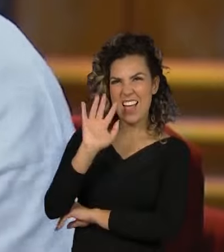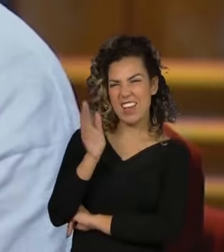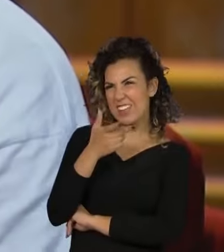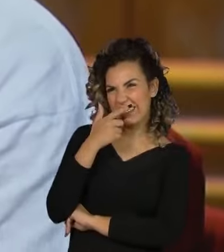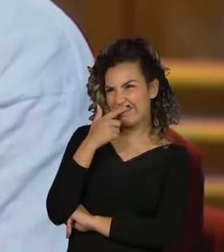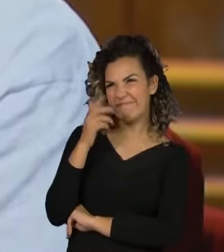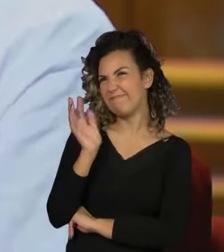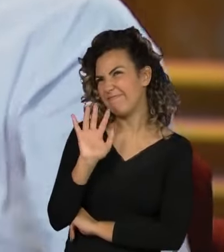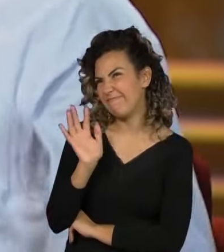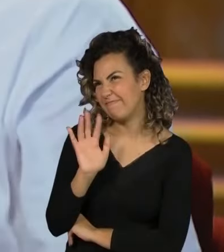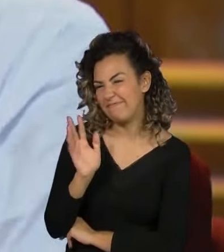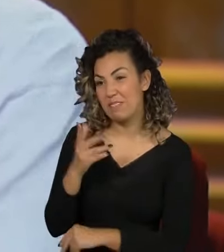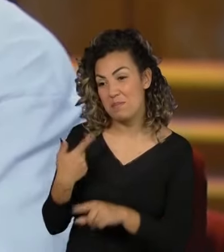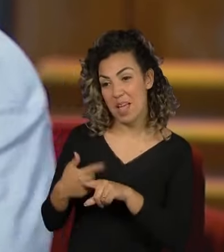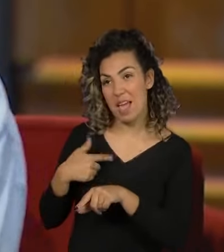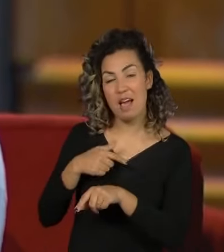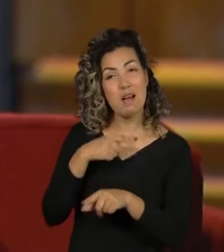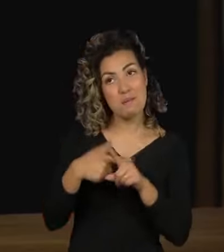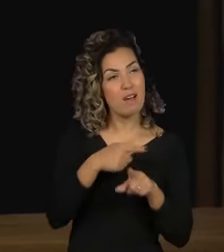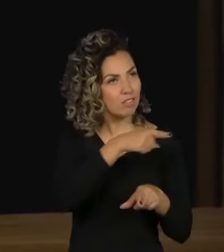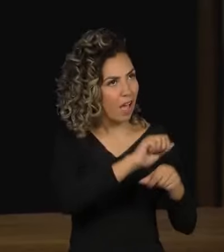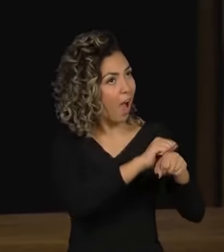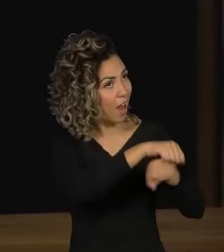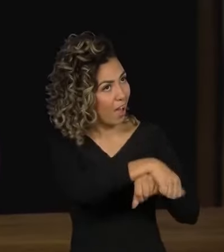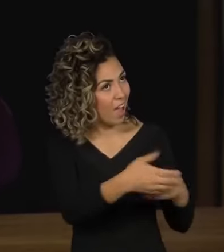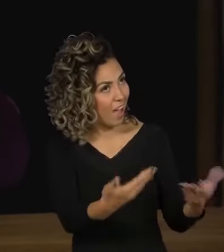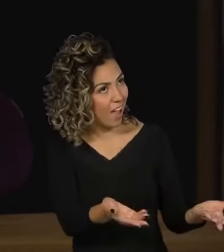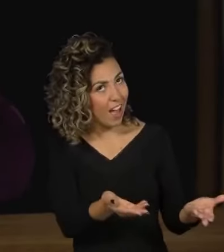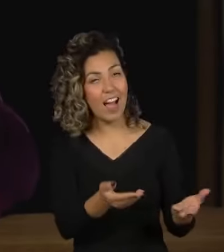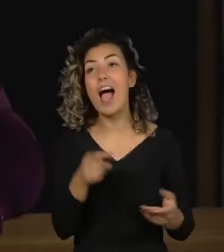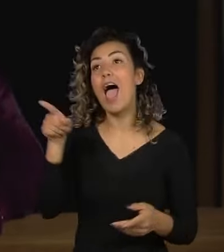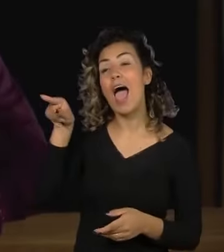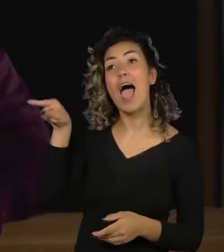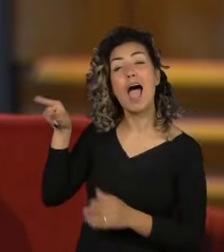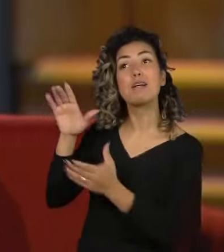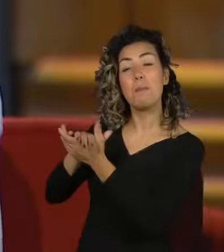fala que me prefere careca você acredita velho Ela prefere o Careca